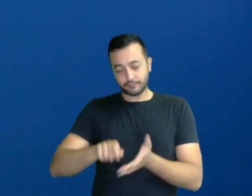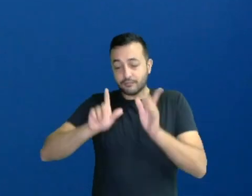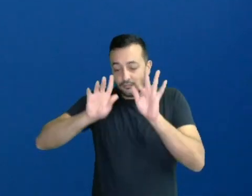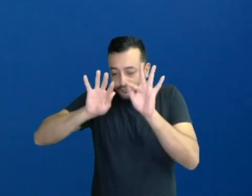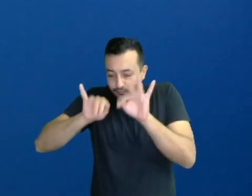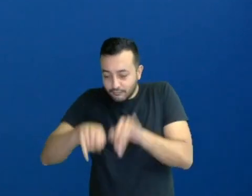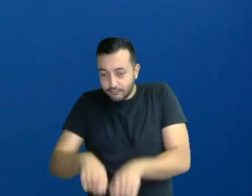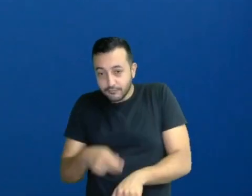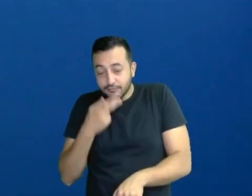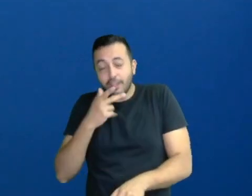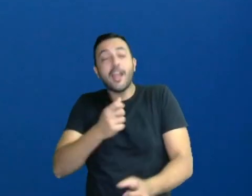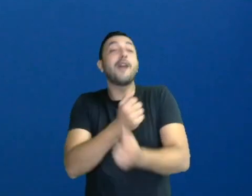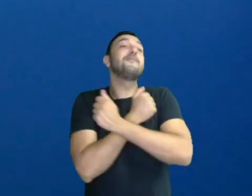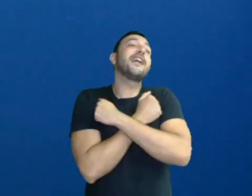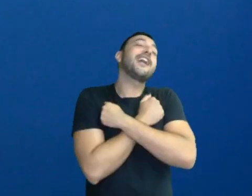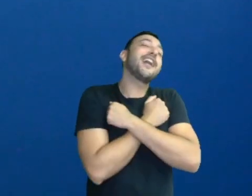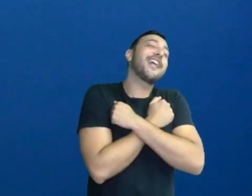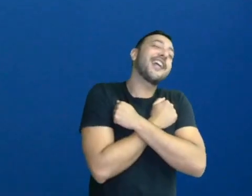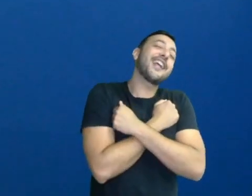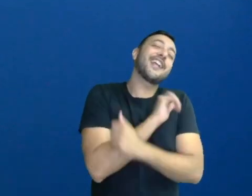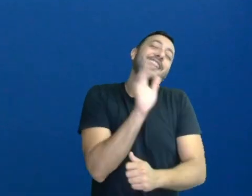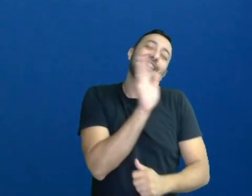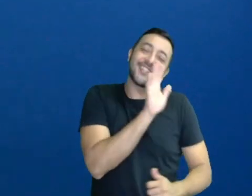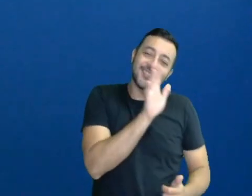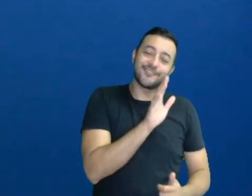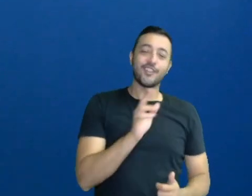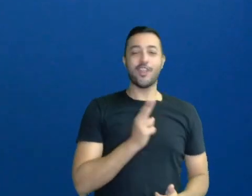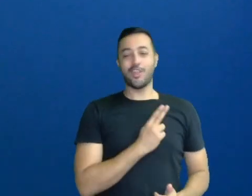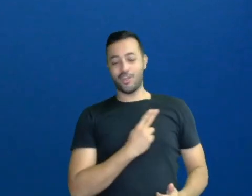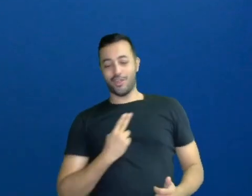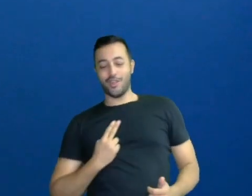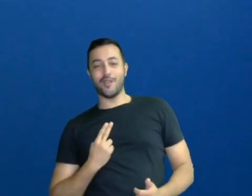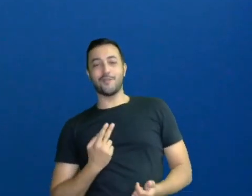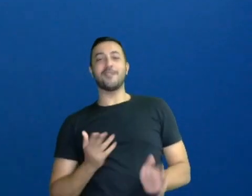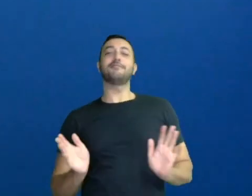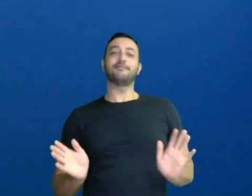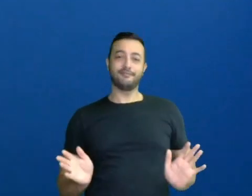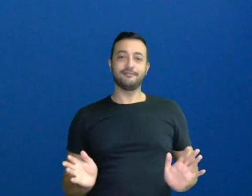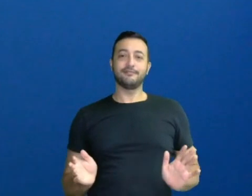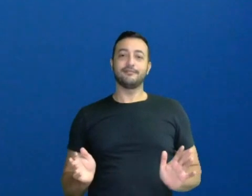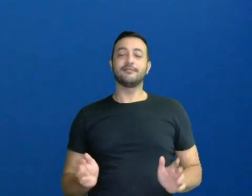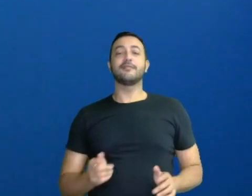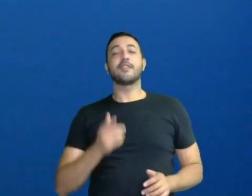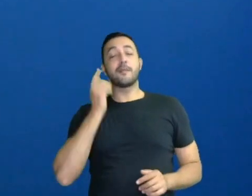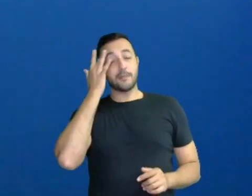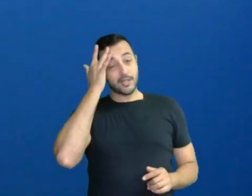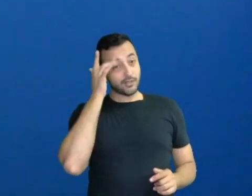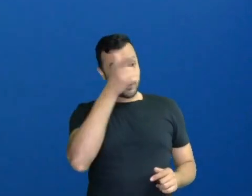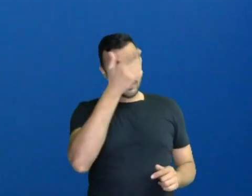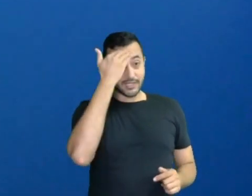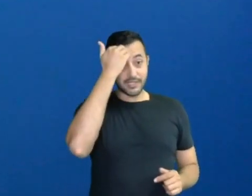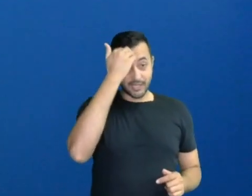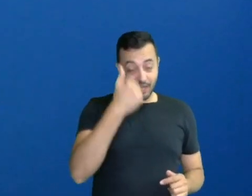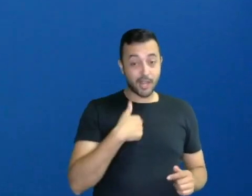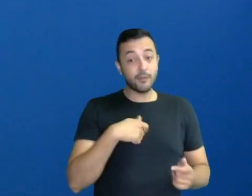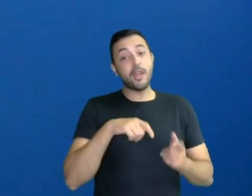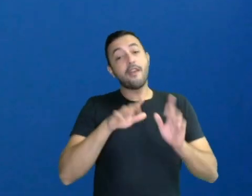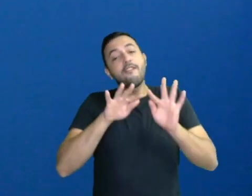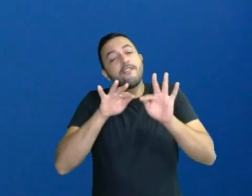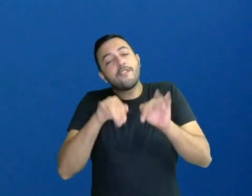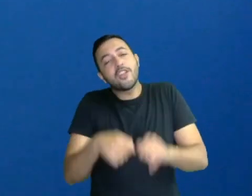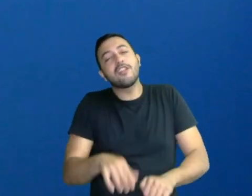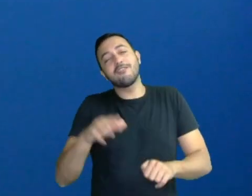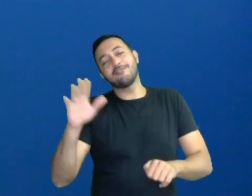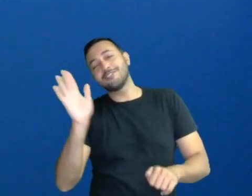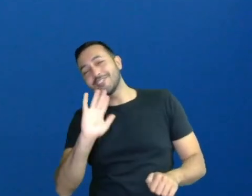do bilhete e no final a gente bota abraços Cíntia né Para que o outro saiba que eu tô deixando né